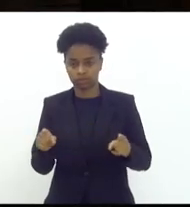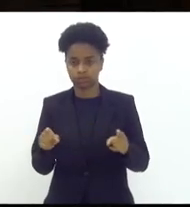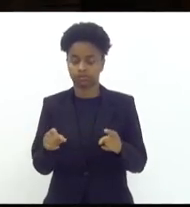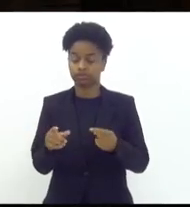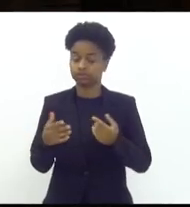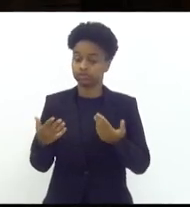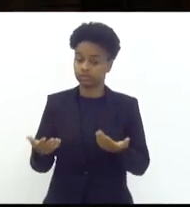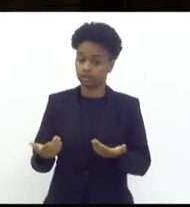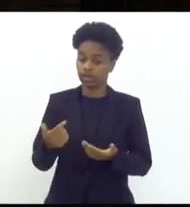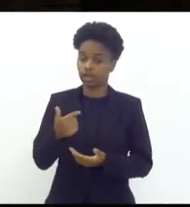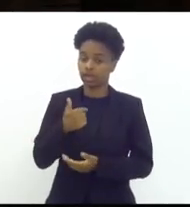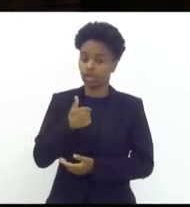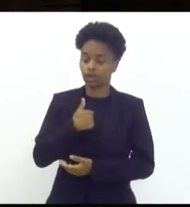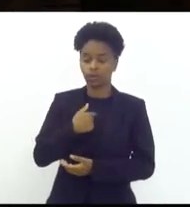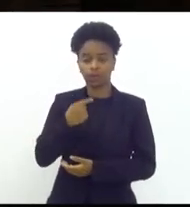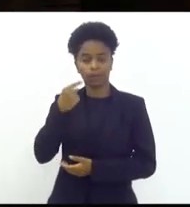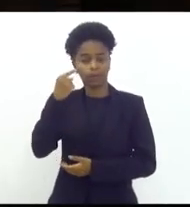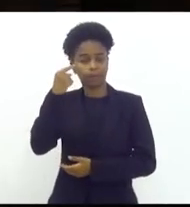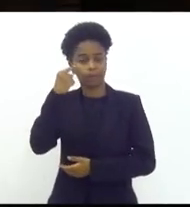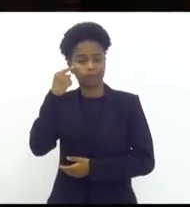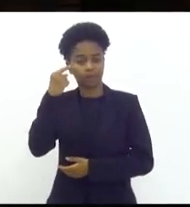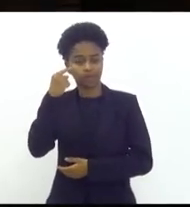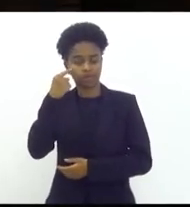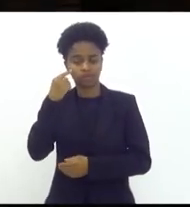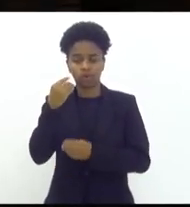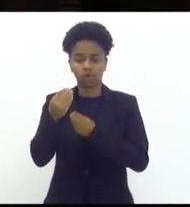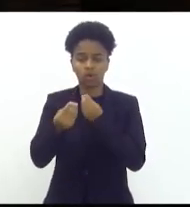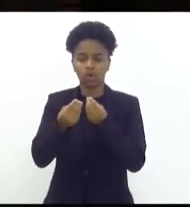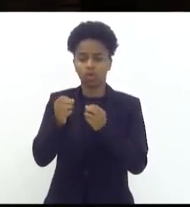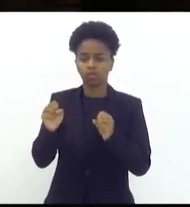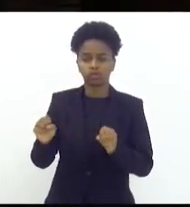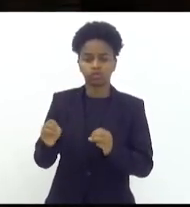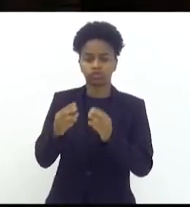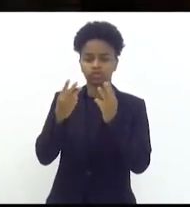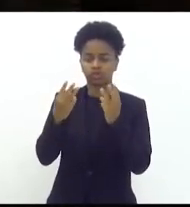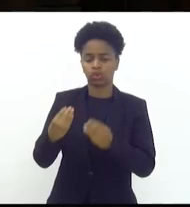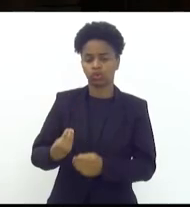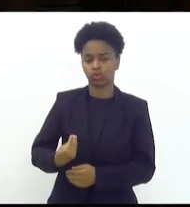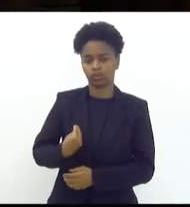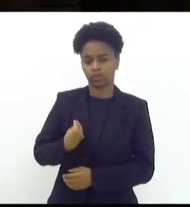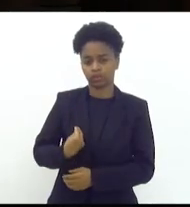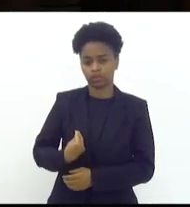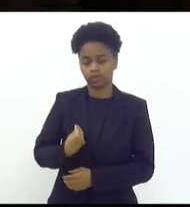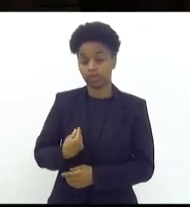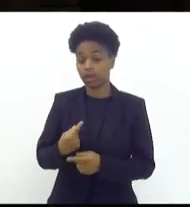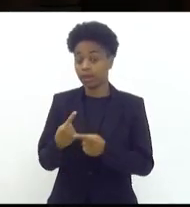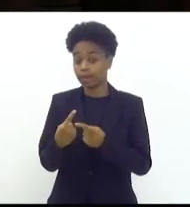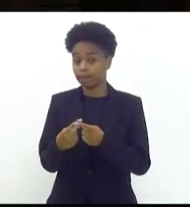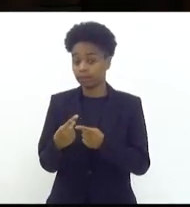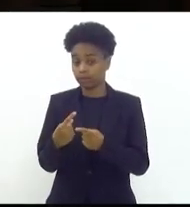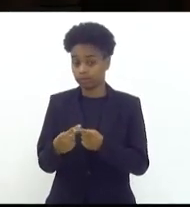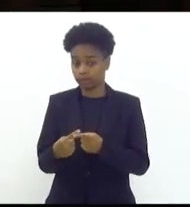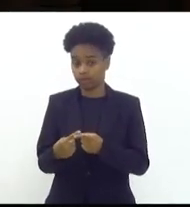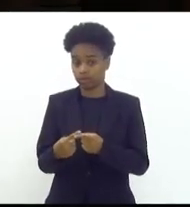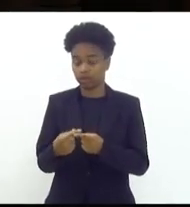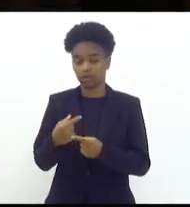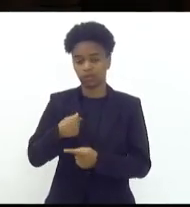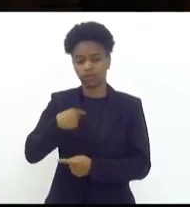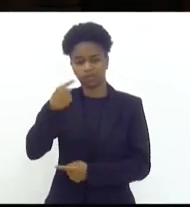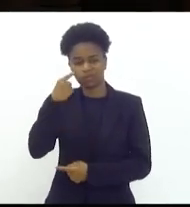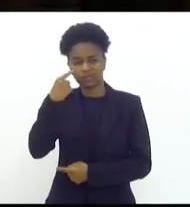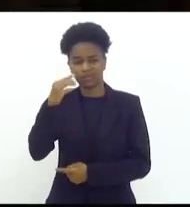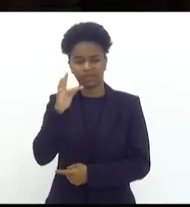eu estava pensando no show da vida porque achava que